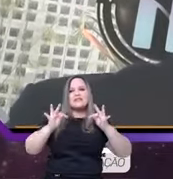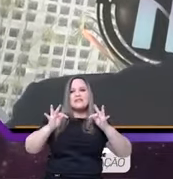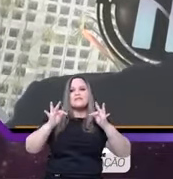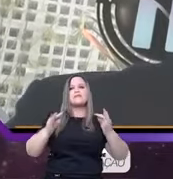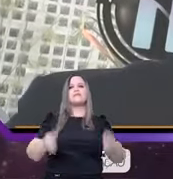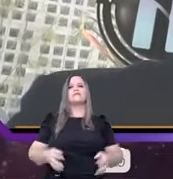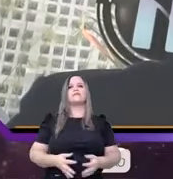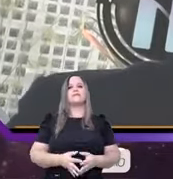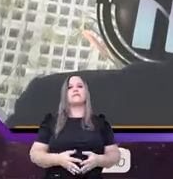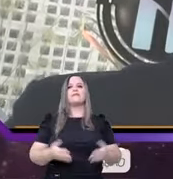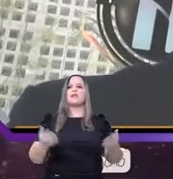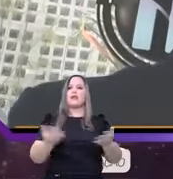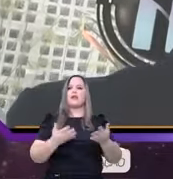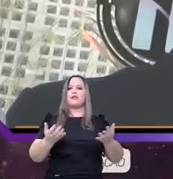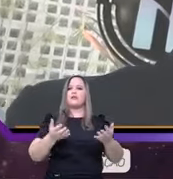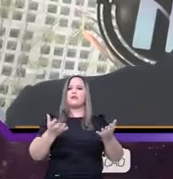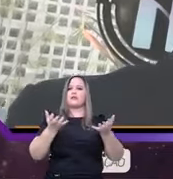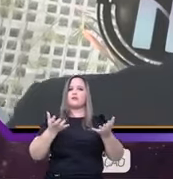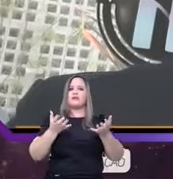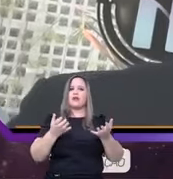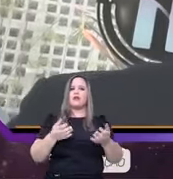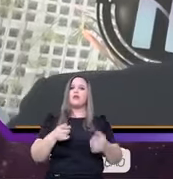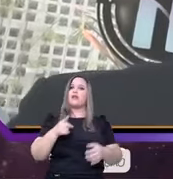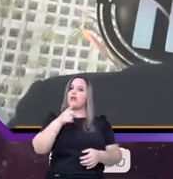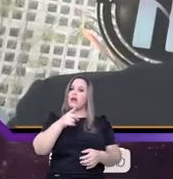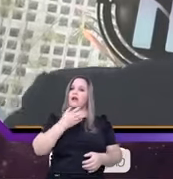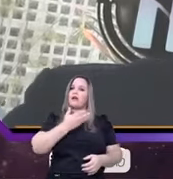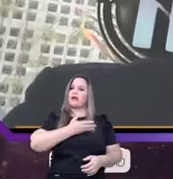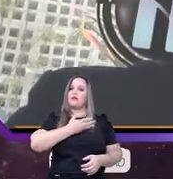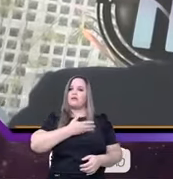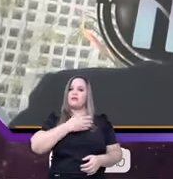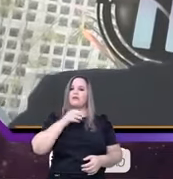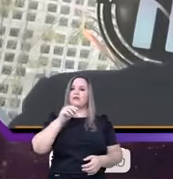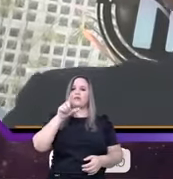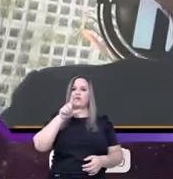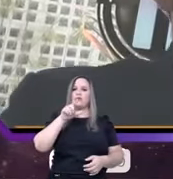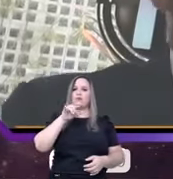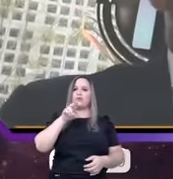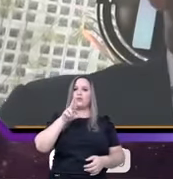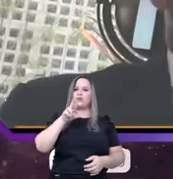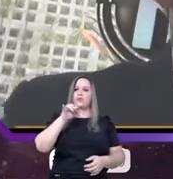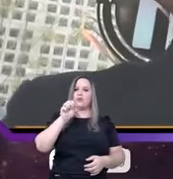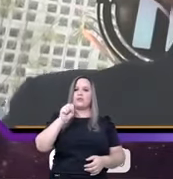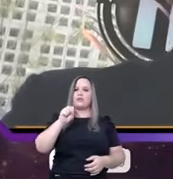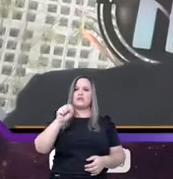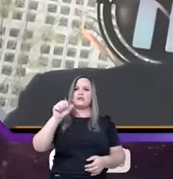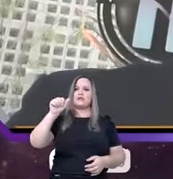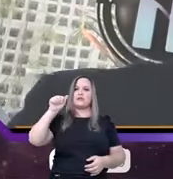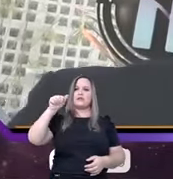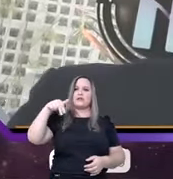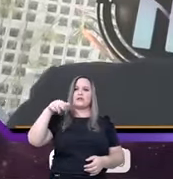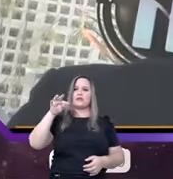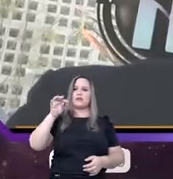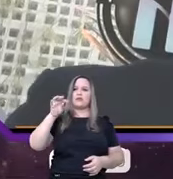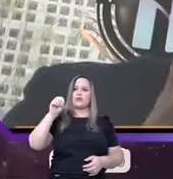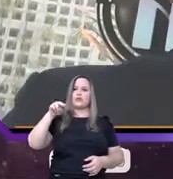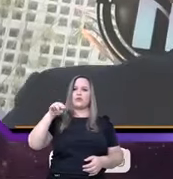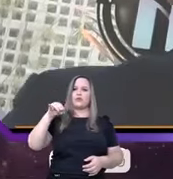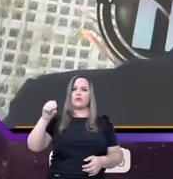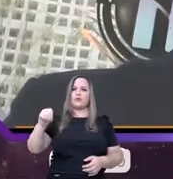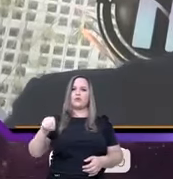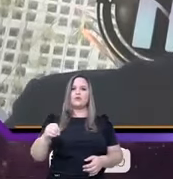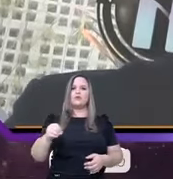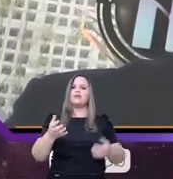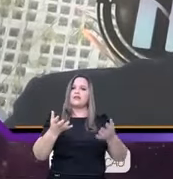agora a palavra ao colega Luiz Antônio Garcia, que muito colaborou com o evento. Se